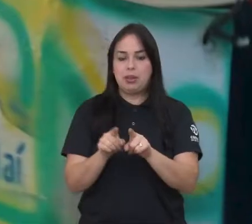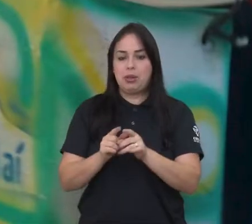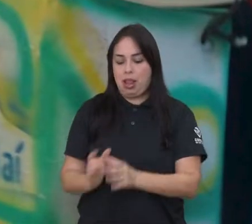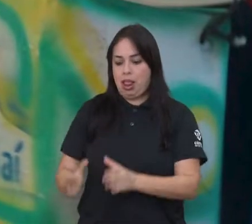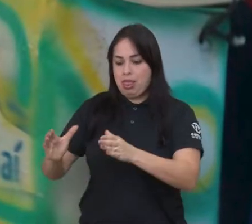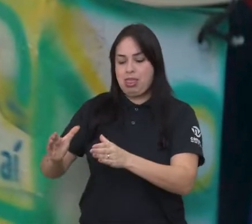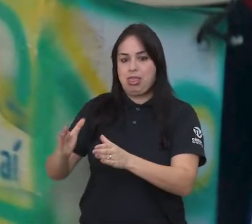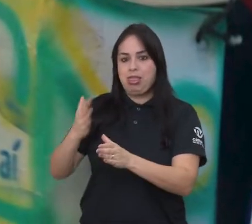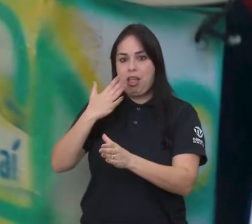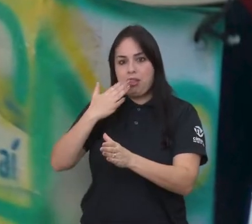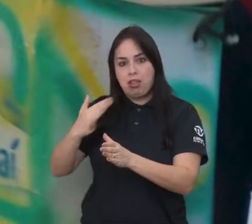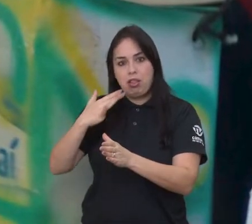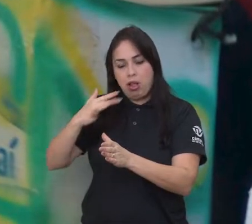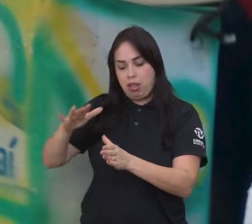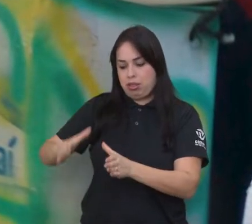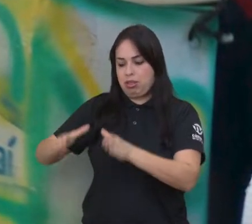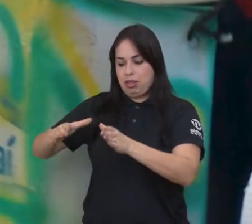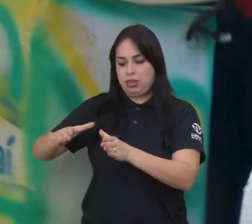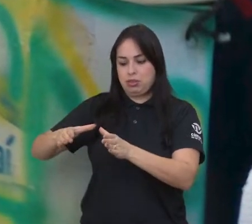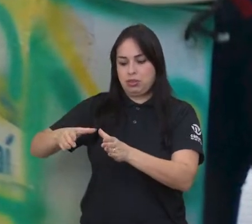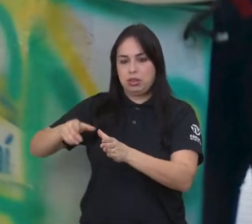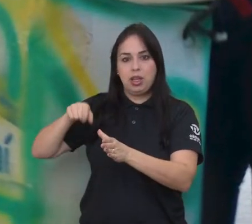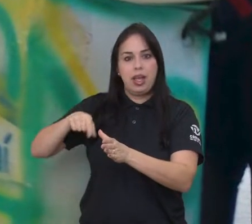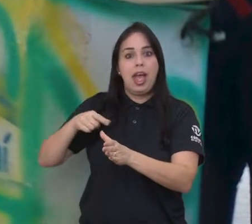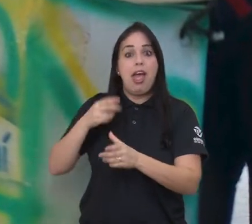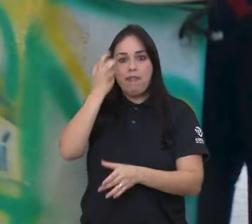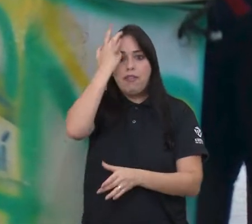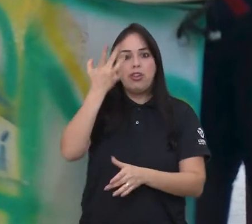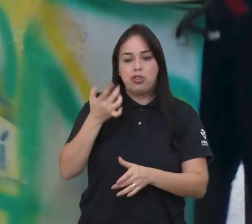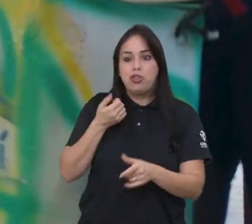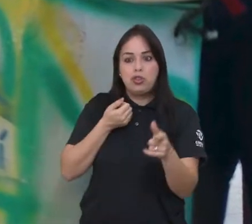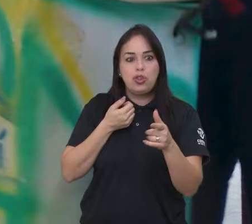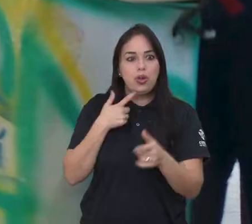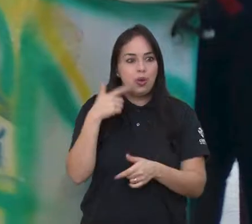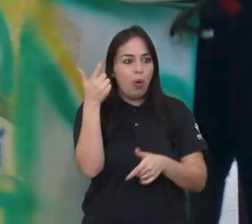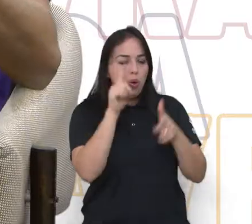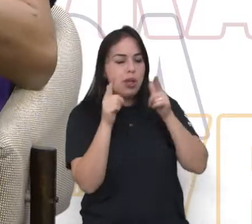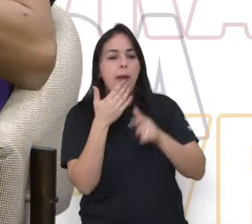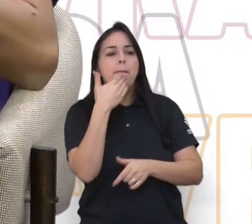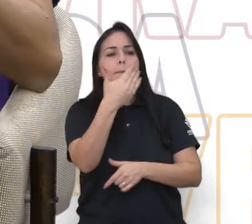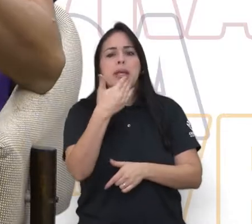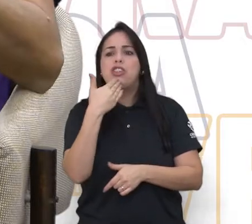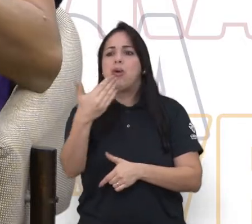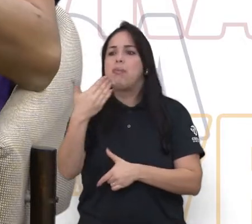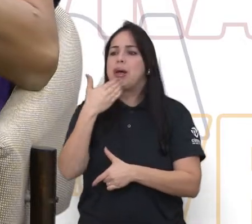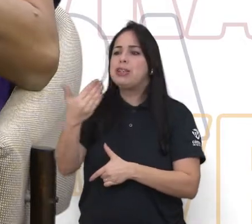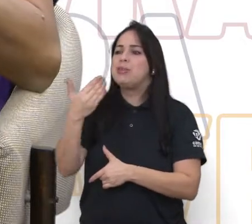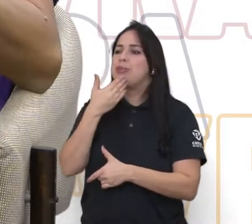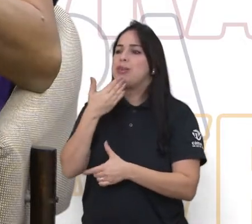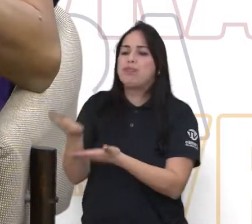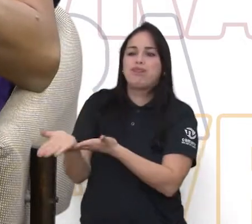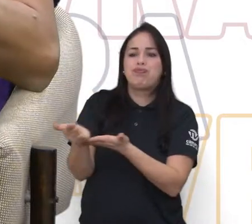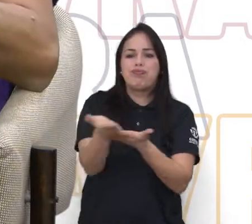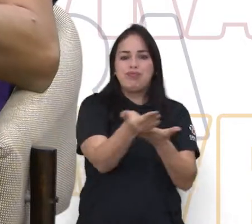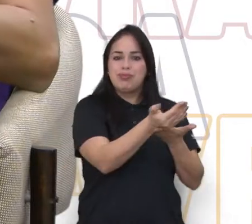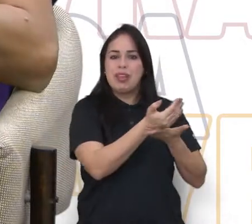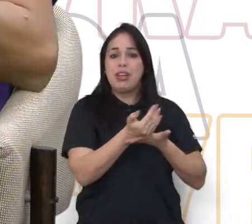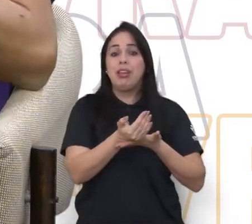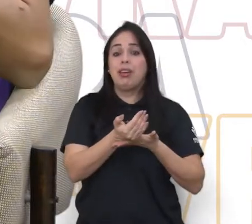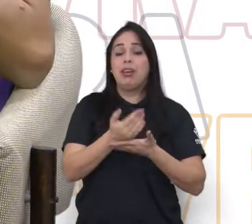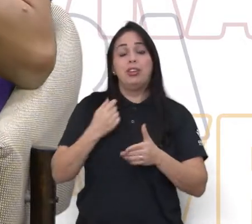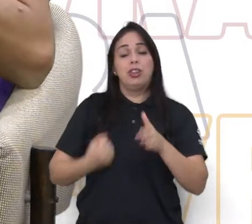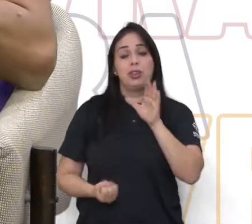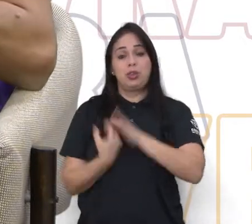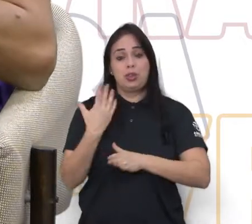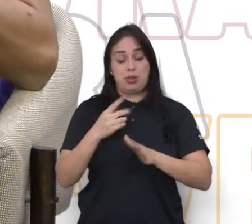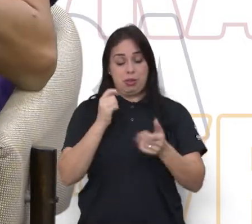e latões de 18 litros, que era muito fácil de conseguir. E a gente saiu na comunidade procurando, pedindo, e foi assim que a